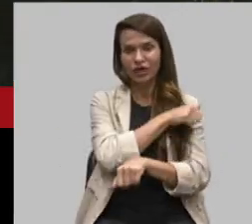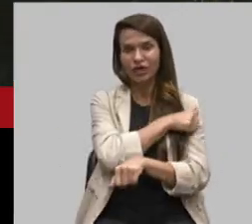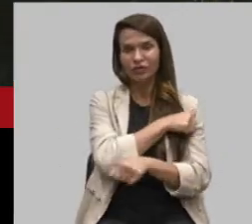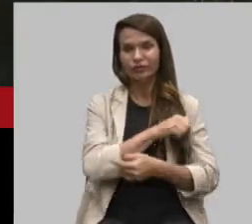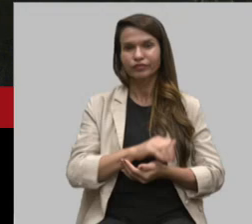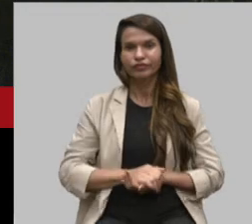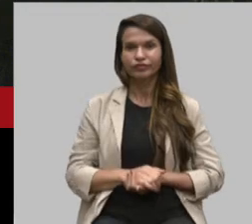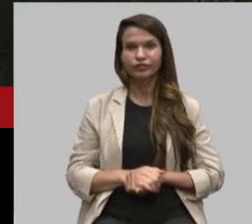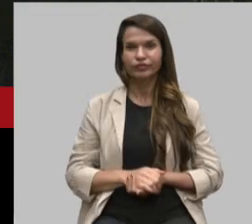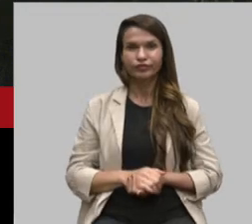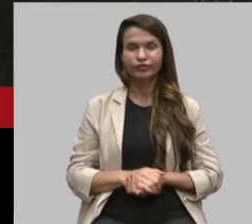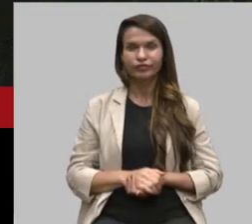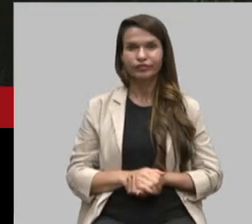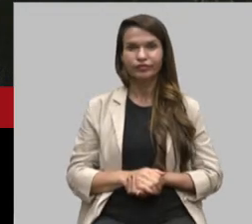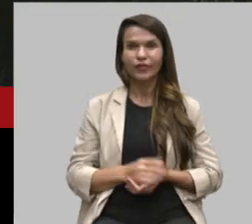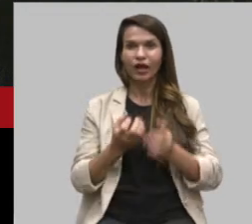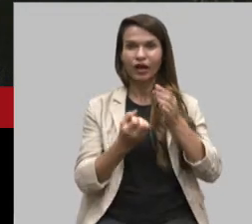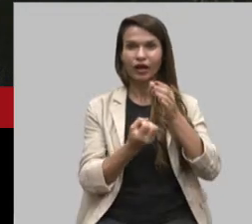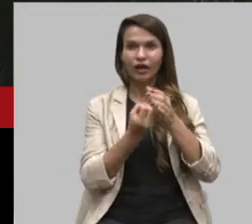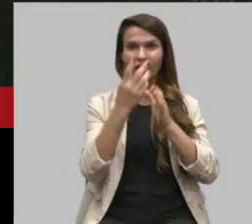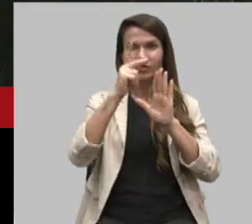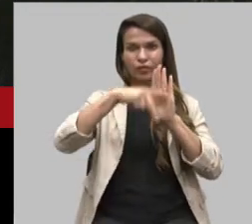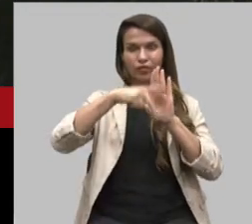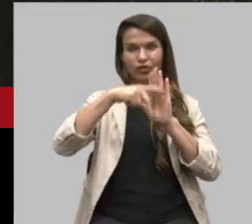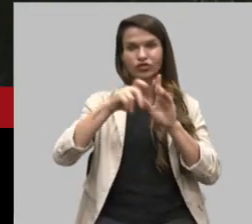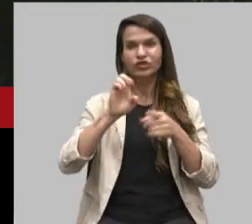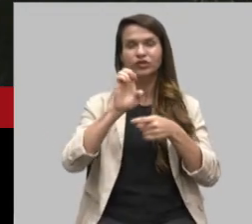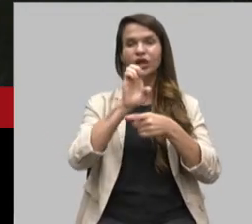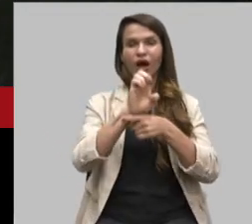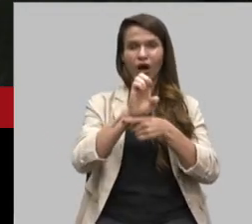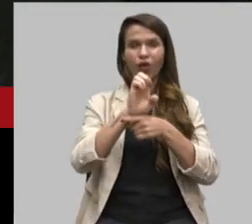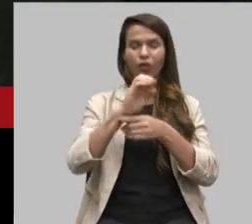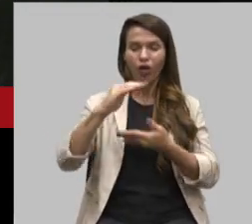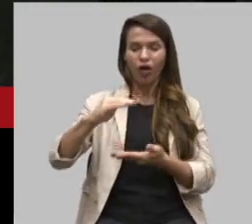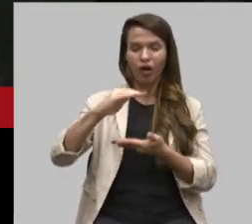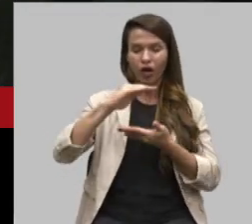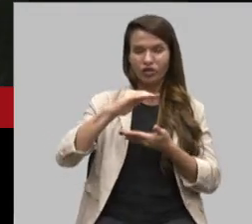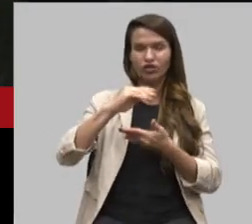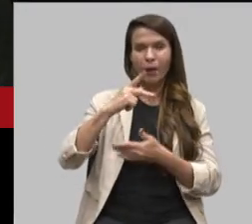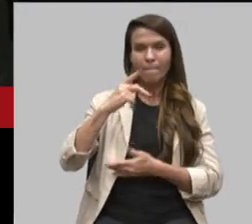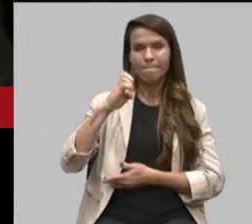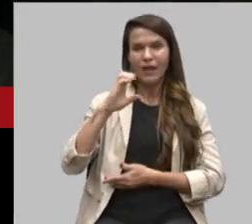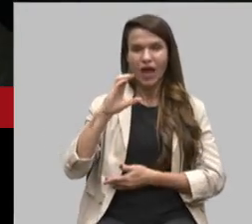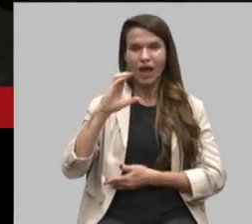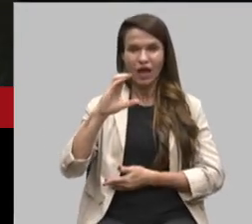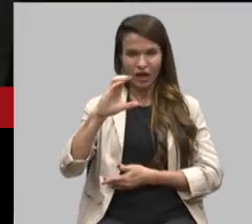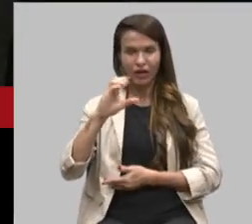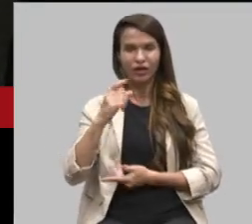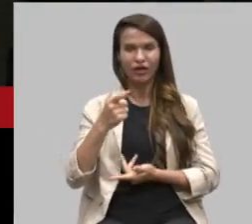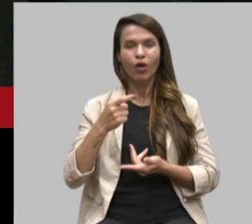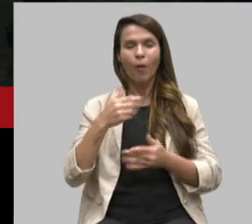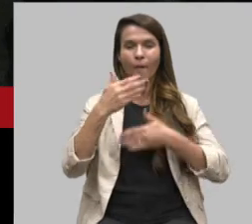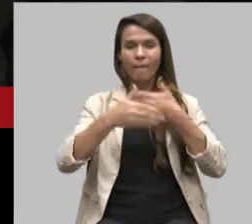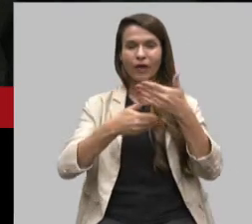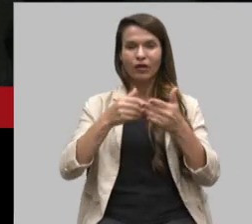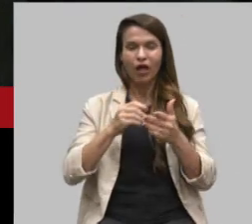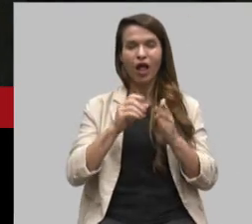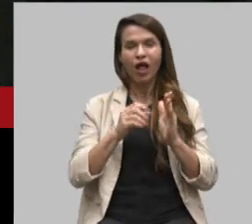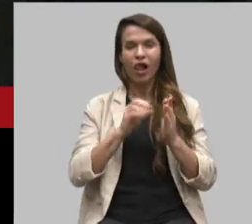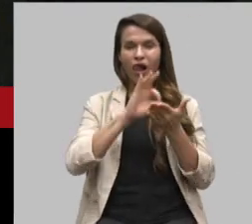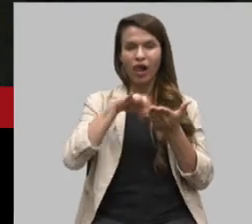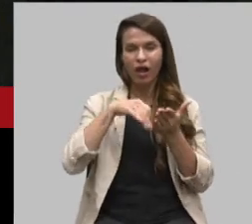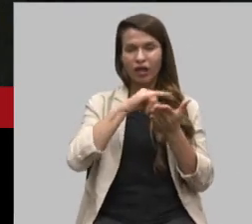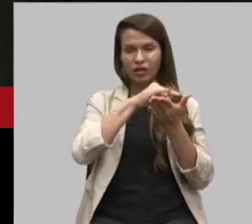alunos criação do programa Estadual kit escolar PEC garantindo por meio do processo licitatório a